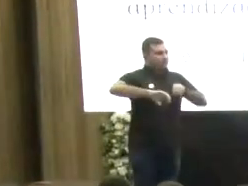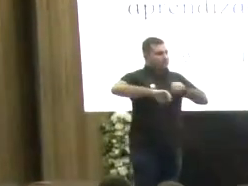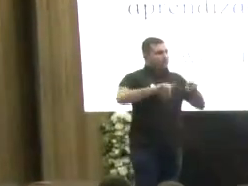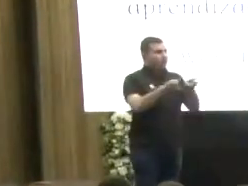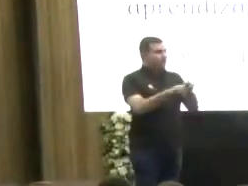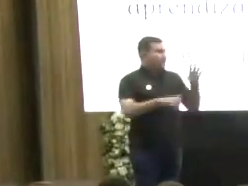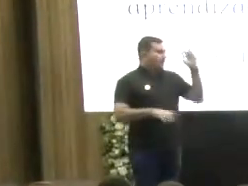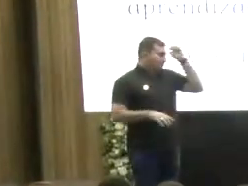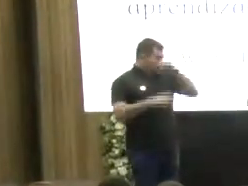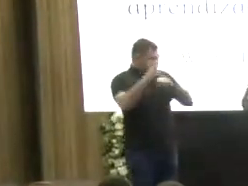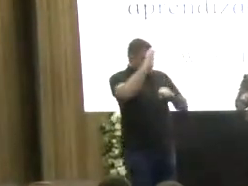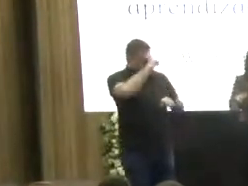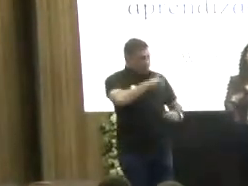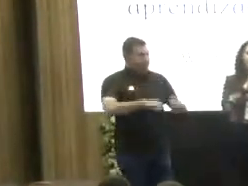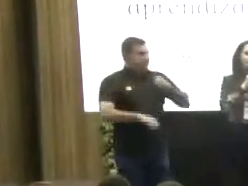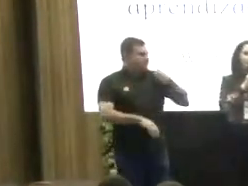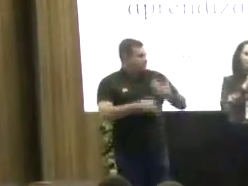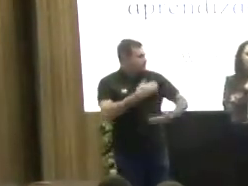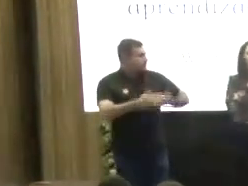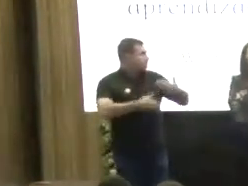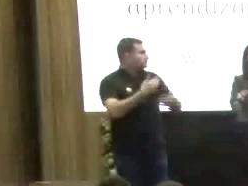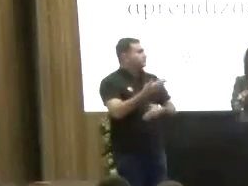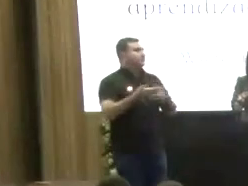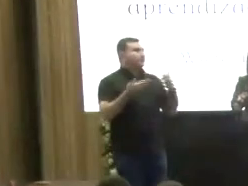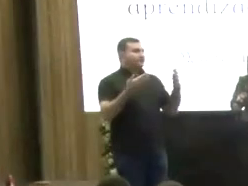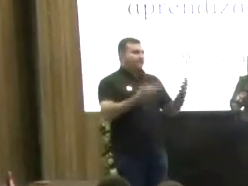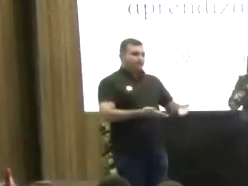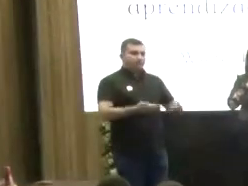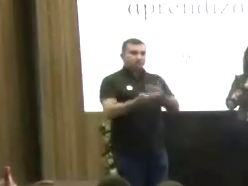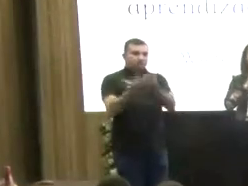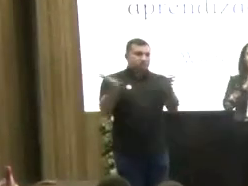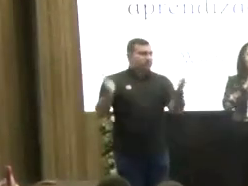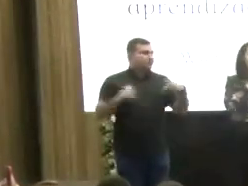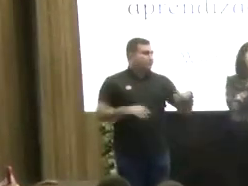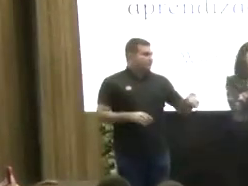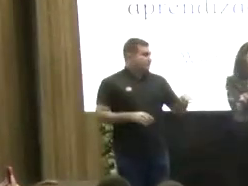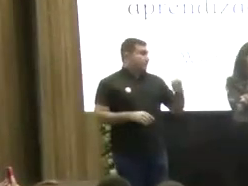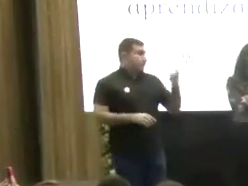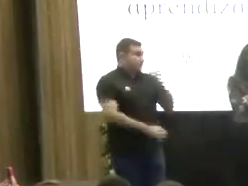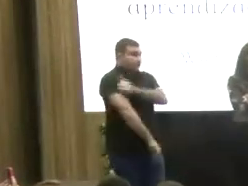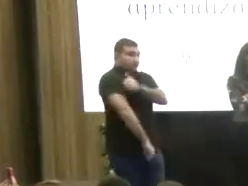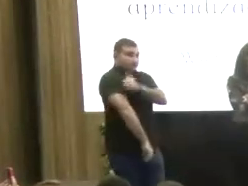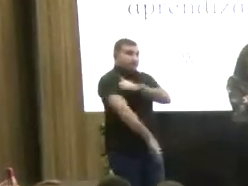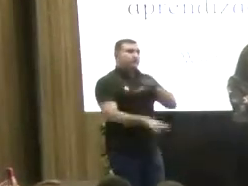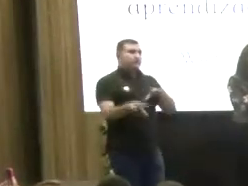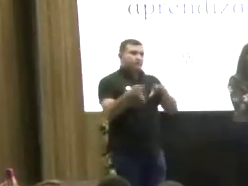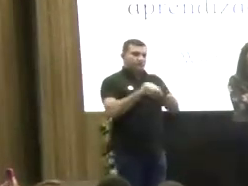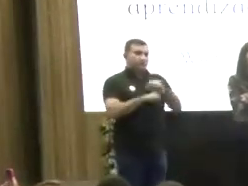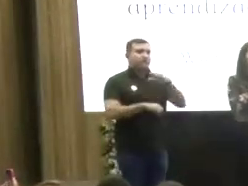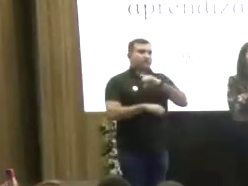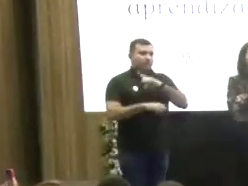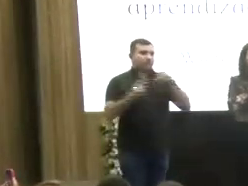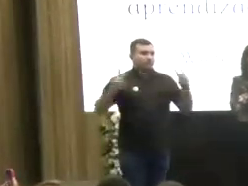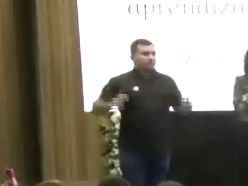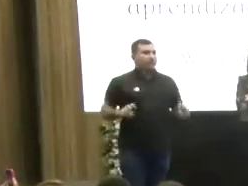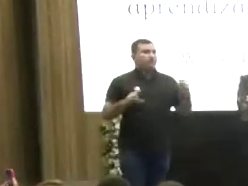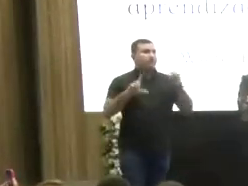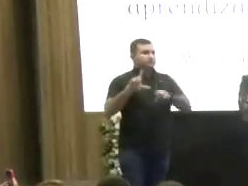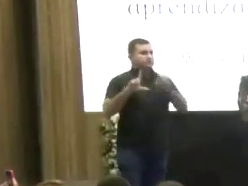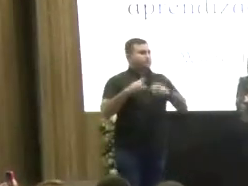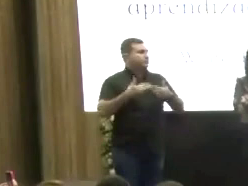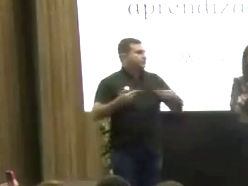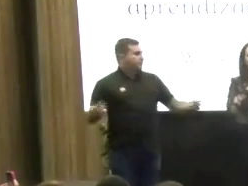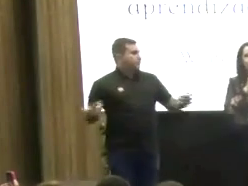longo da vida é de interesse de todos. Aqui são professores ou alunos em formação nas nossas licenciaturas, professores